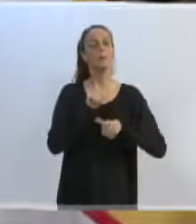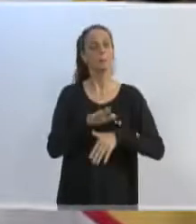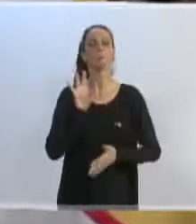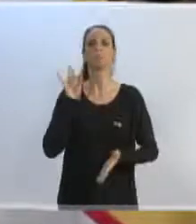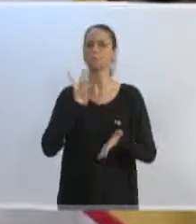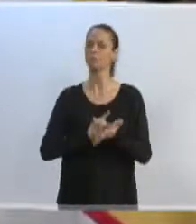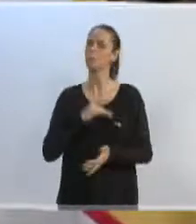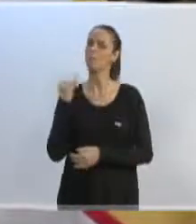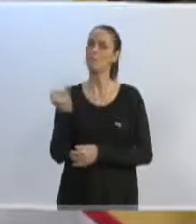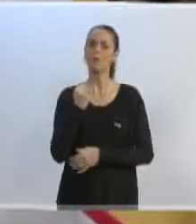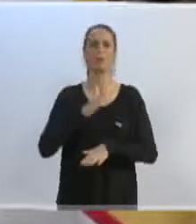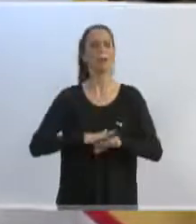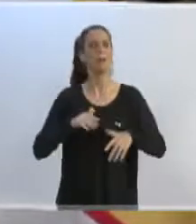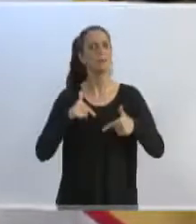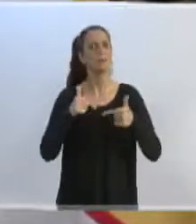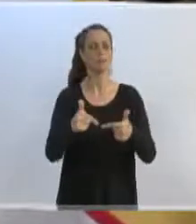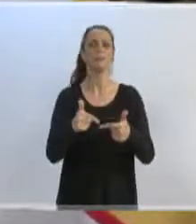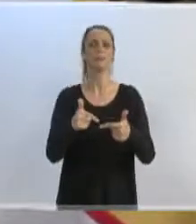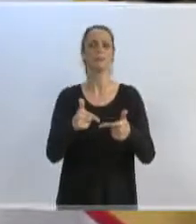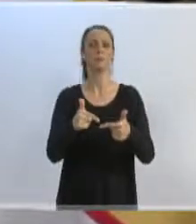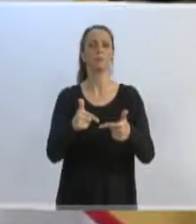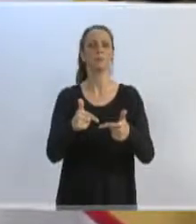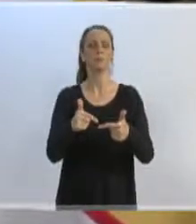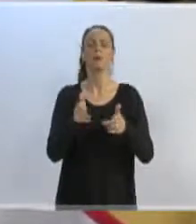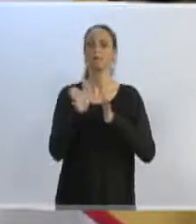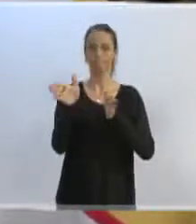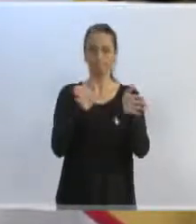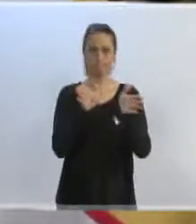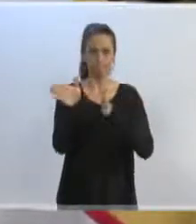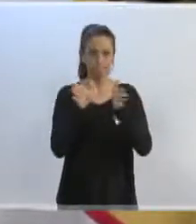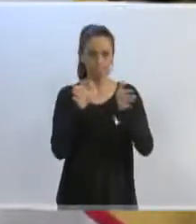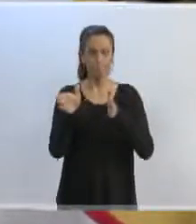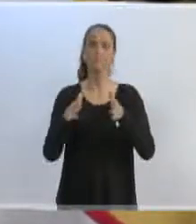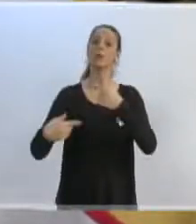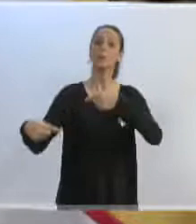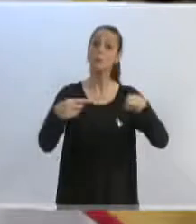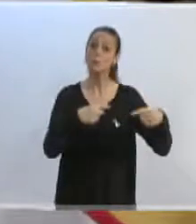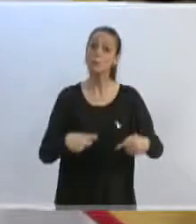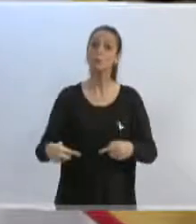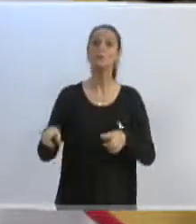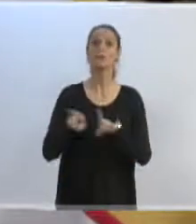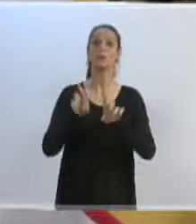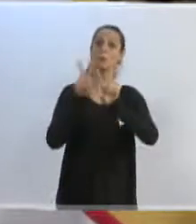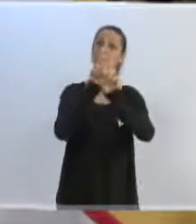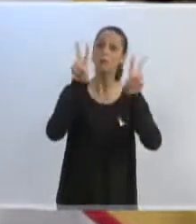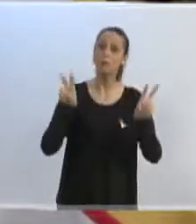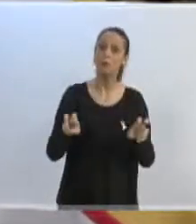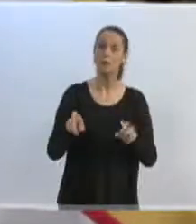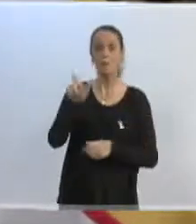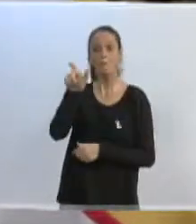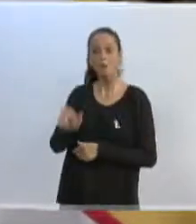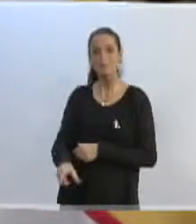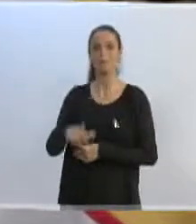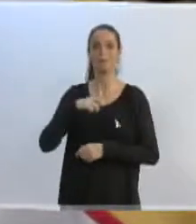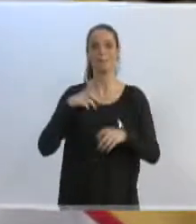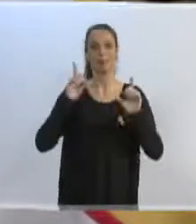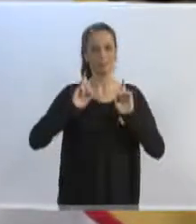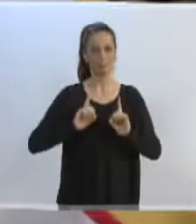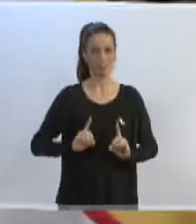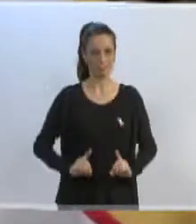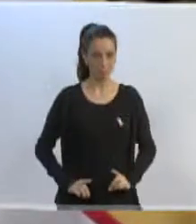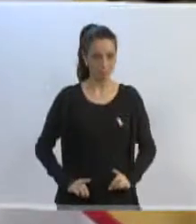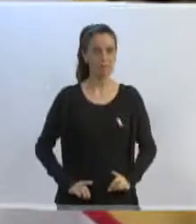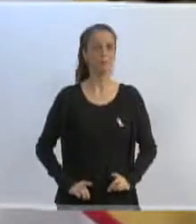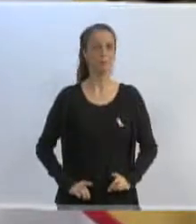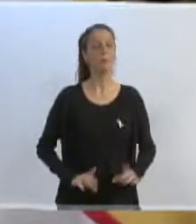profícuo em ações em prol da acessibilidade, da discussão da temática da pessoa com deficiência